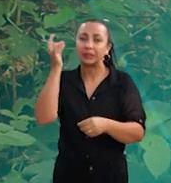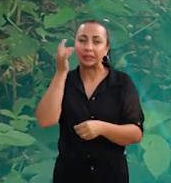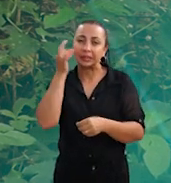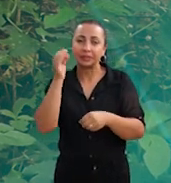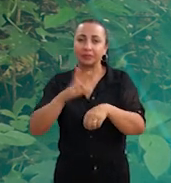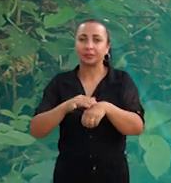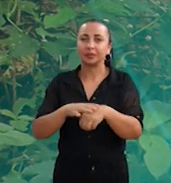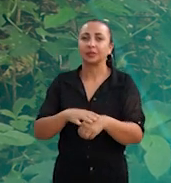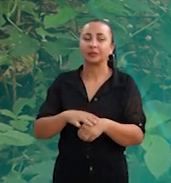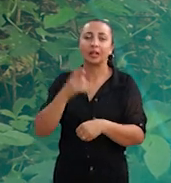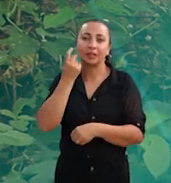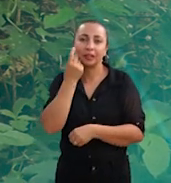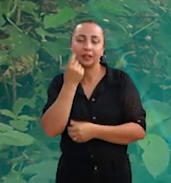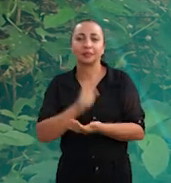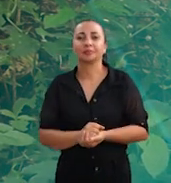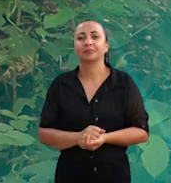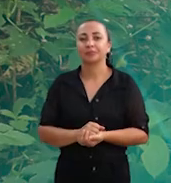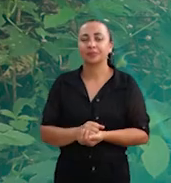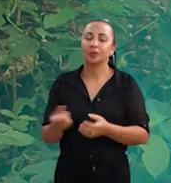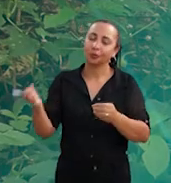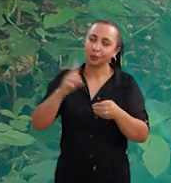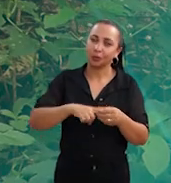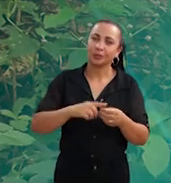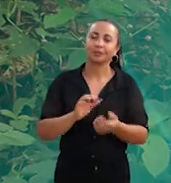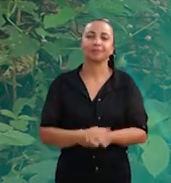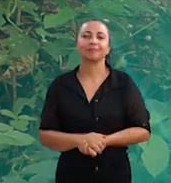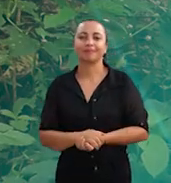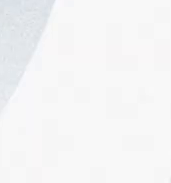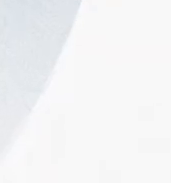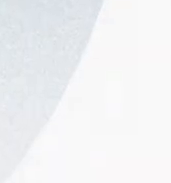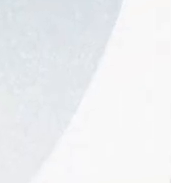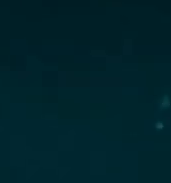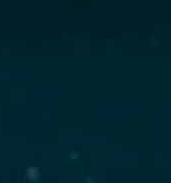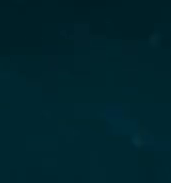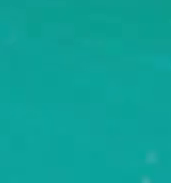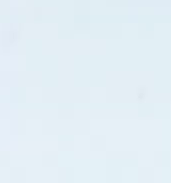leishmaniose, uma doença endêmica no Ceará. A gente volta já já.